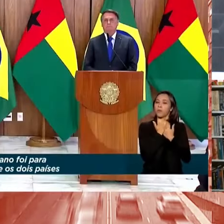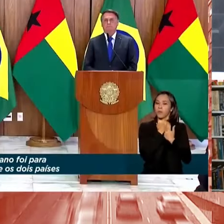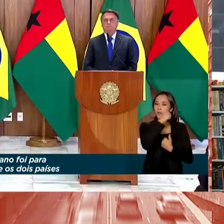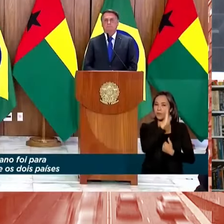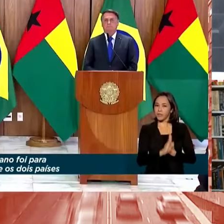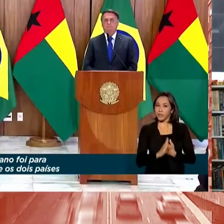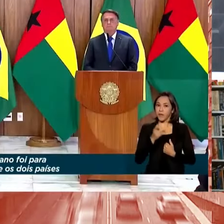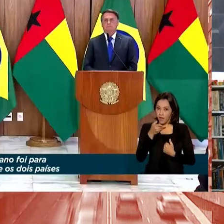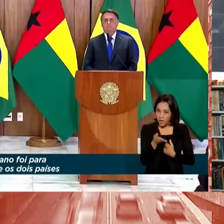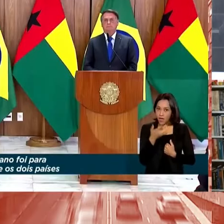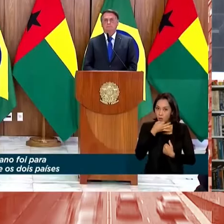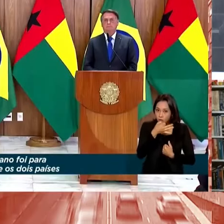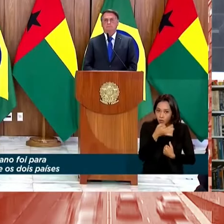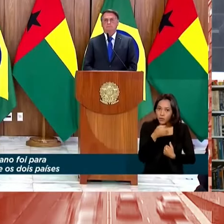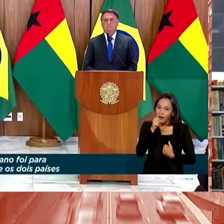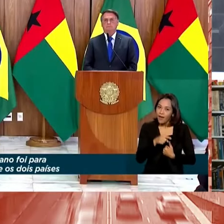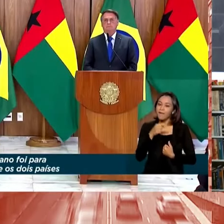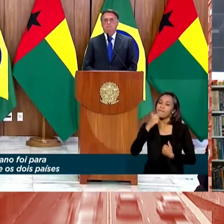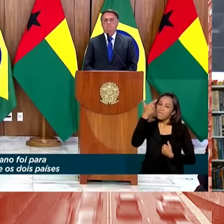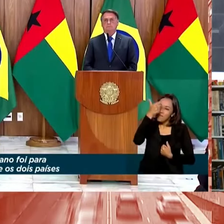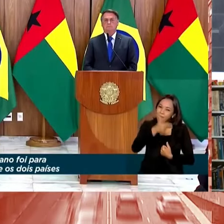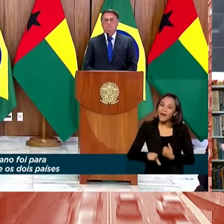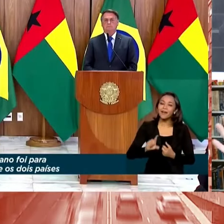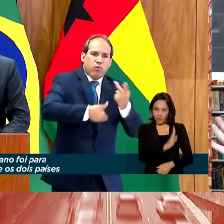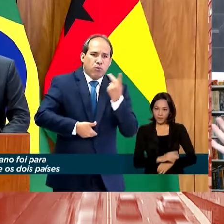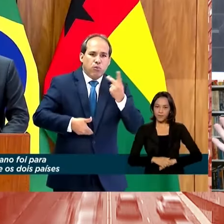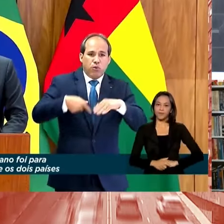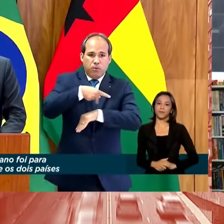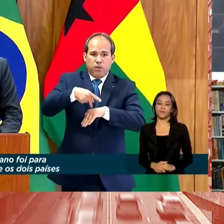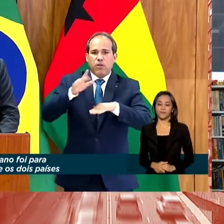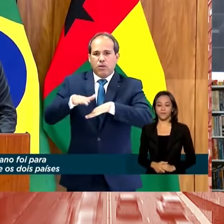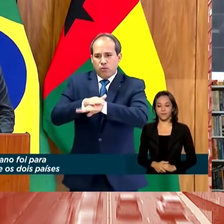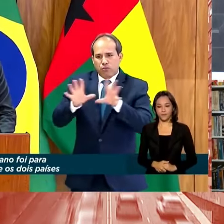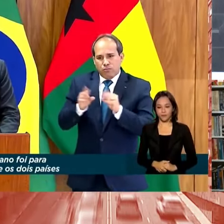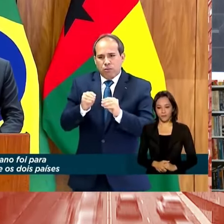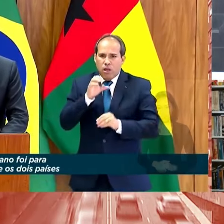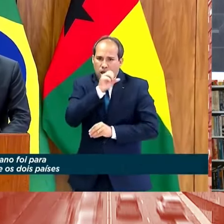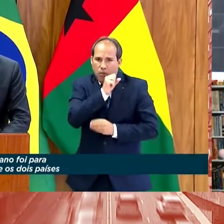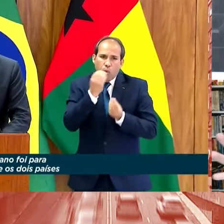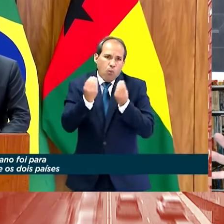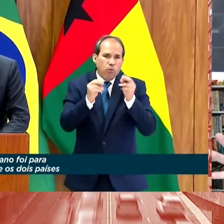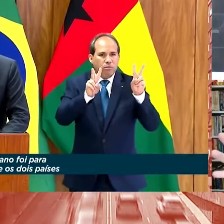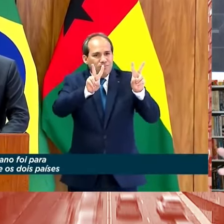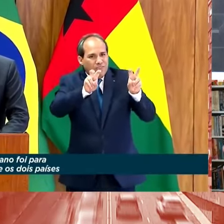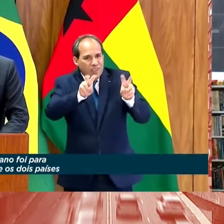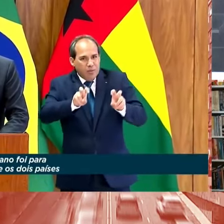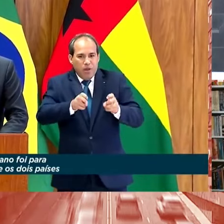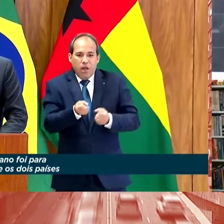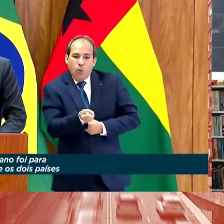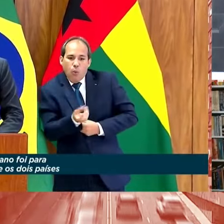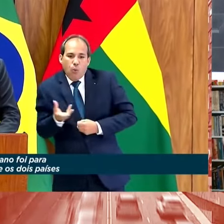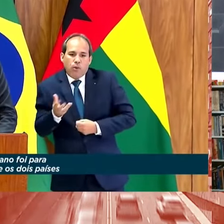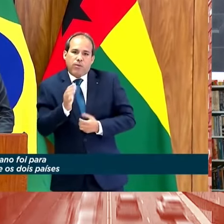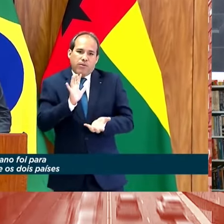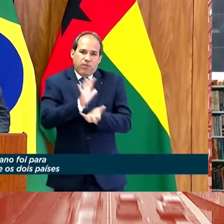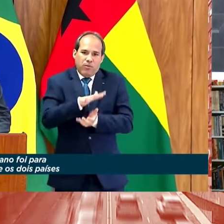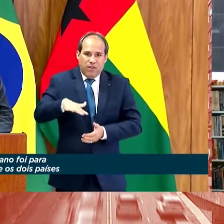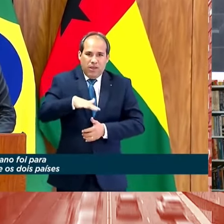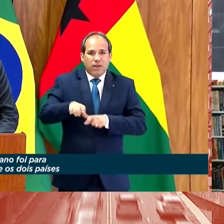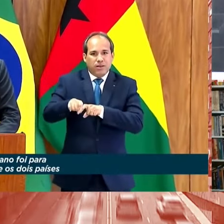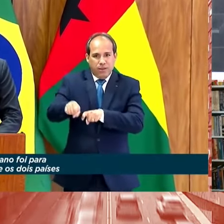máscara. Então, é muita simbologia. Como a gente brinca assim, é preciso desenhar. Você que